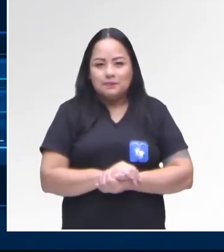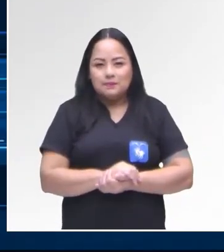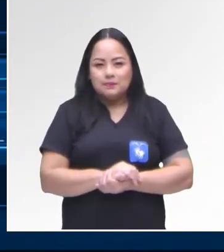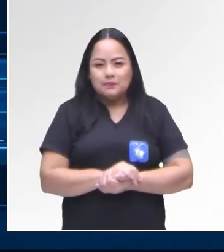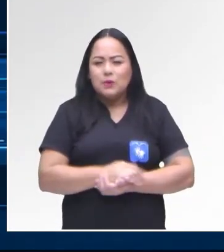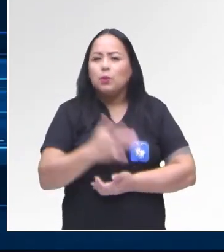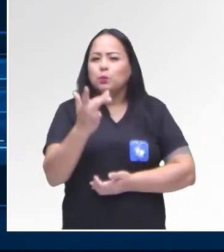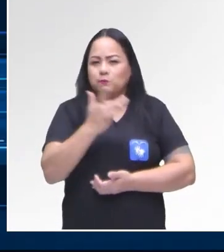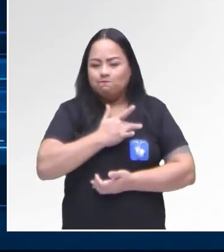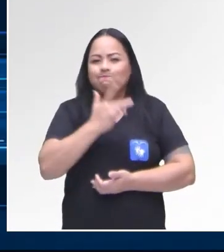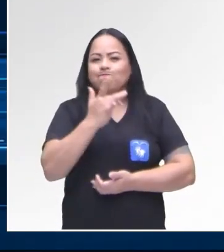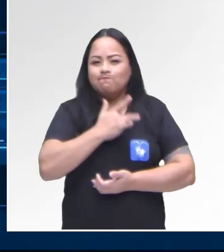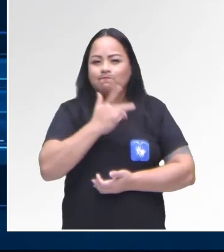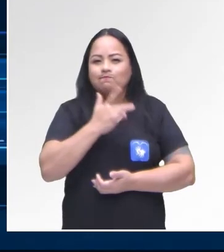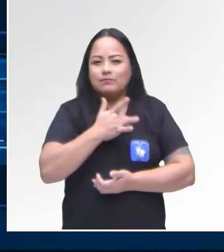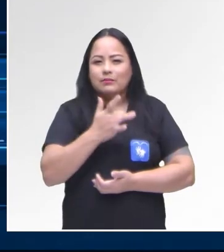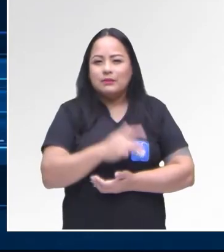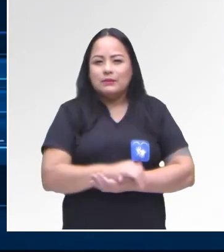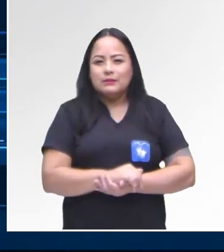Romantismo.